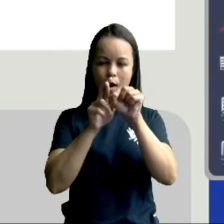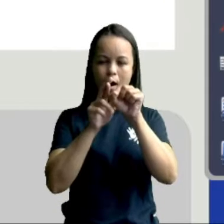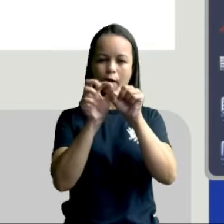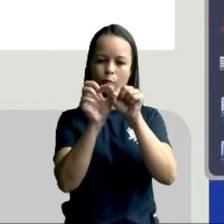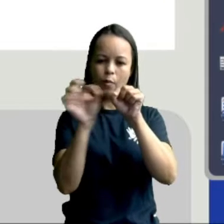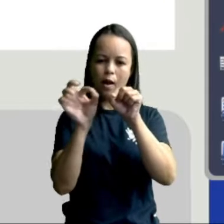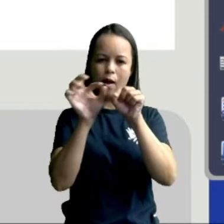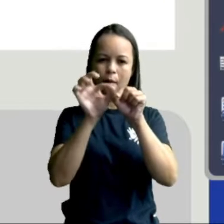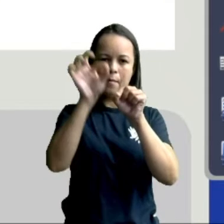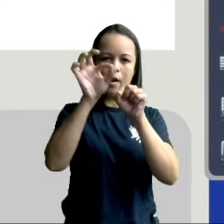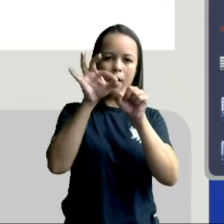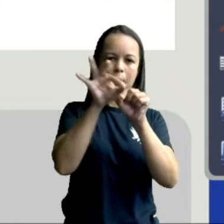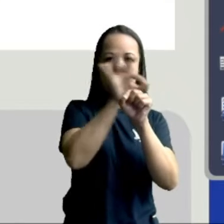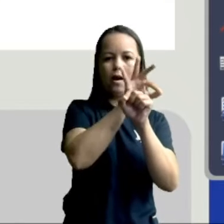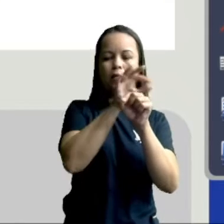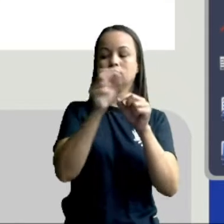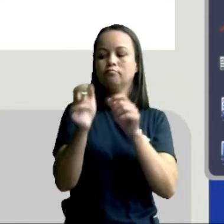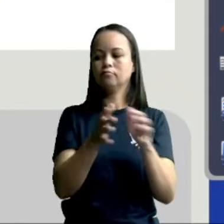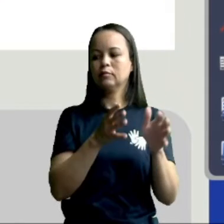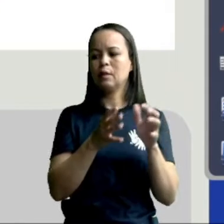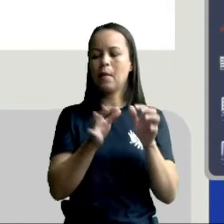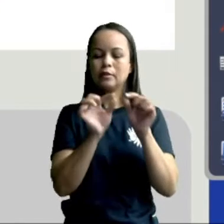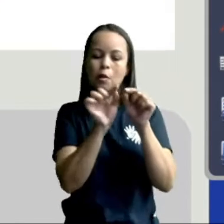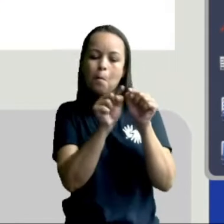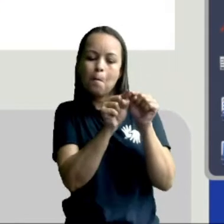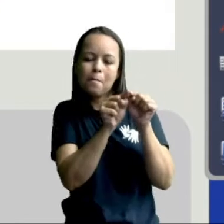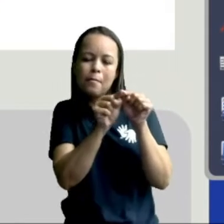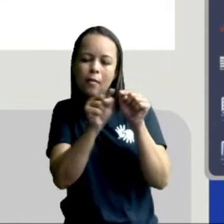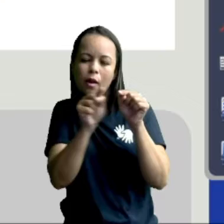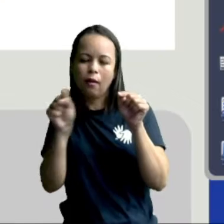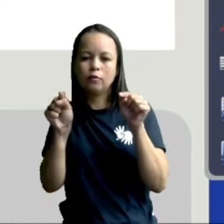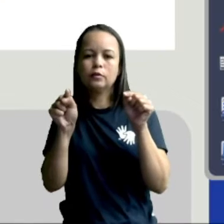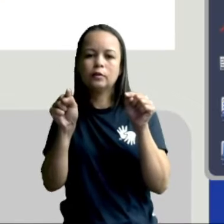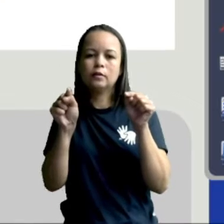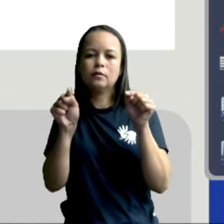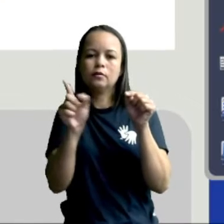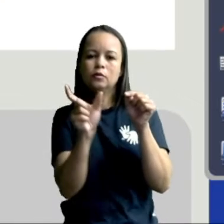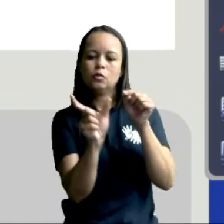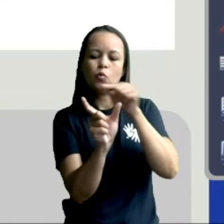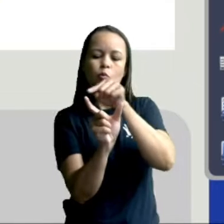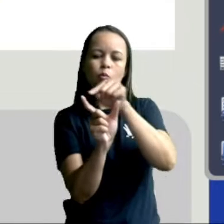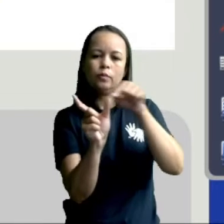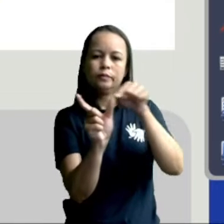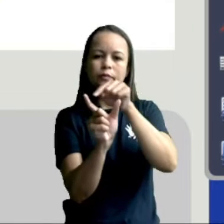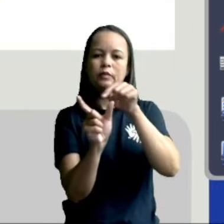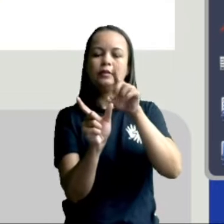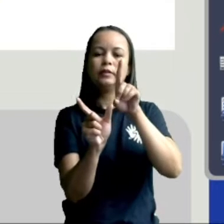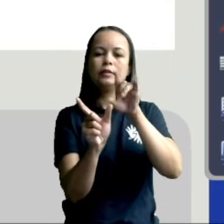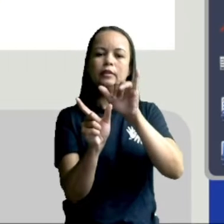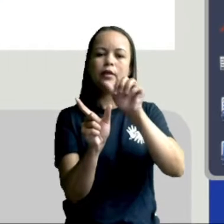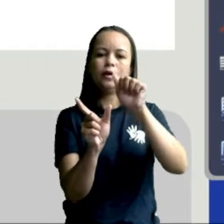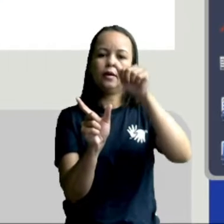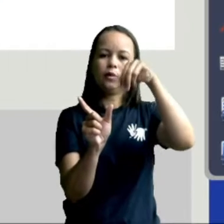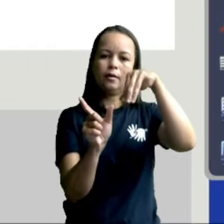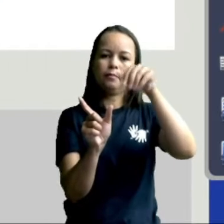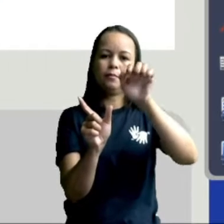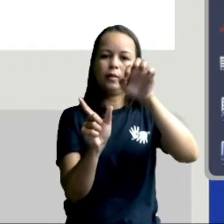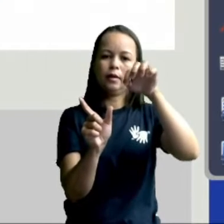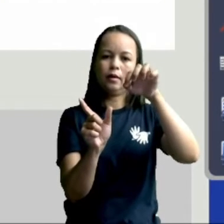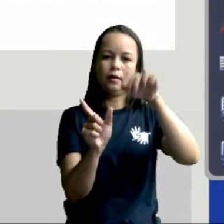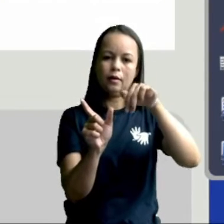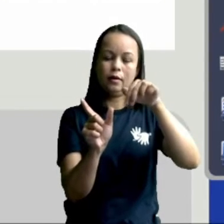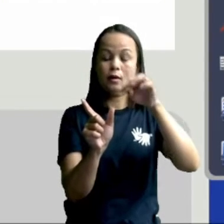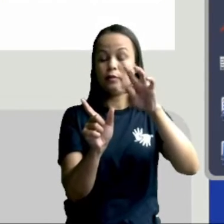atravessa a circunferência passando pelo centro, esse tamanho todinho aqui, ó, nós temos o diâmetro. Nota que o